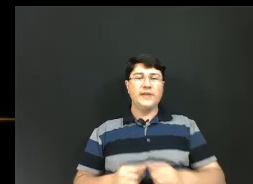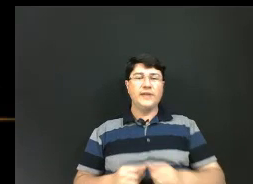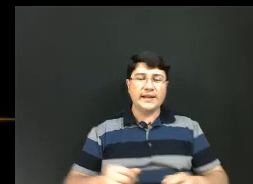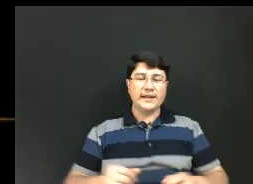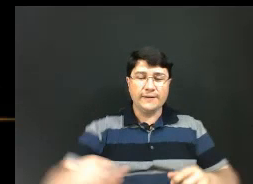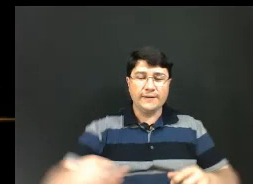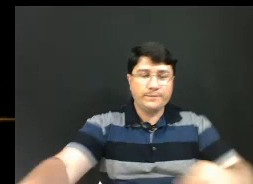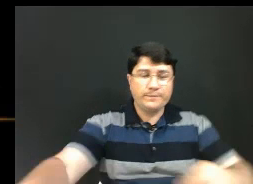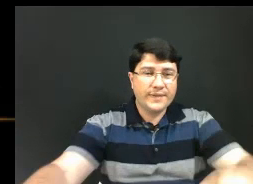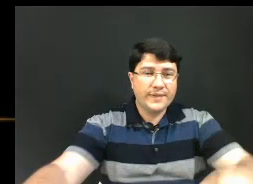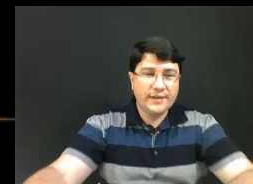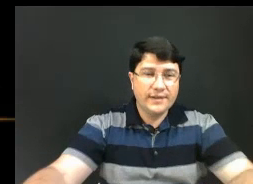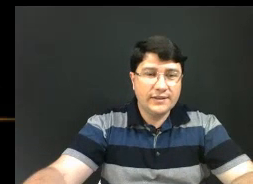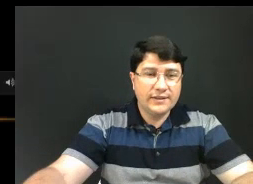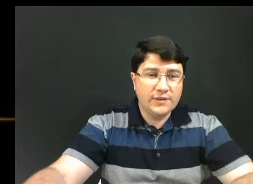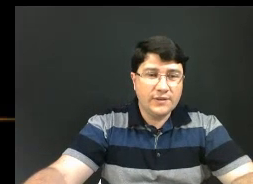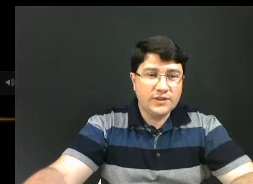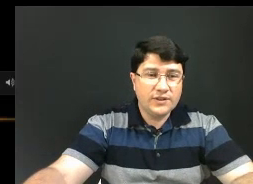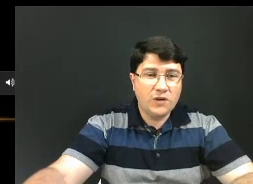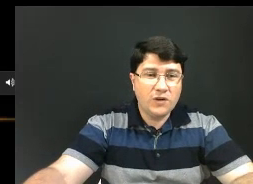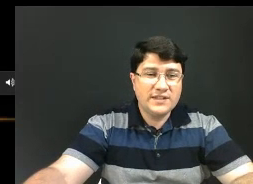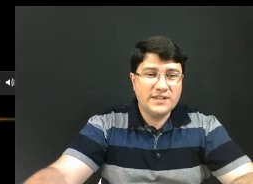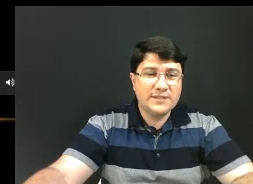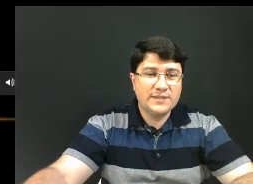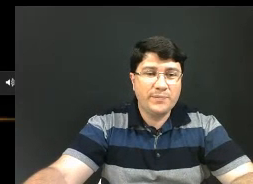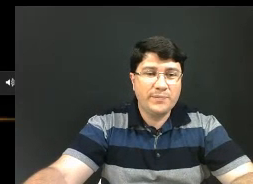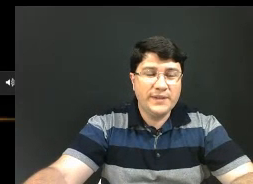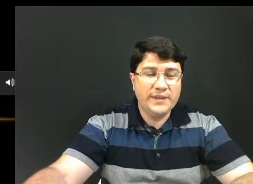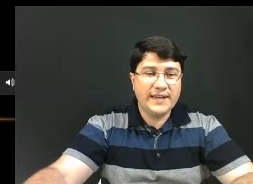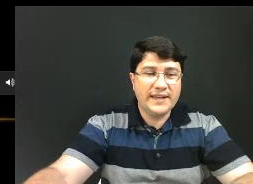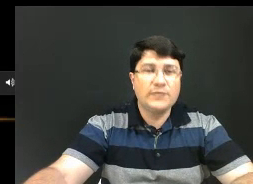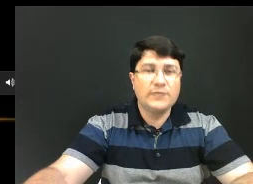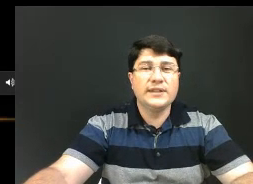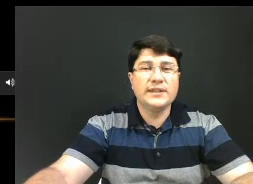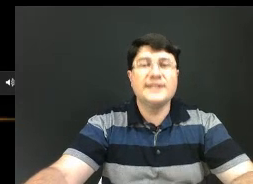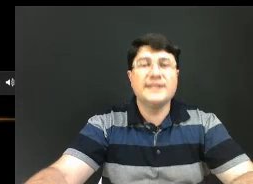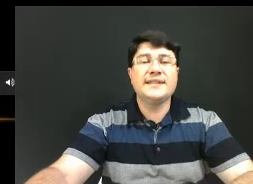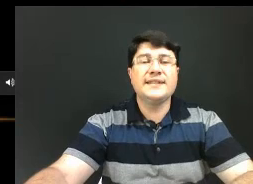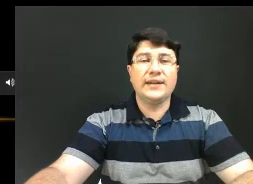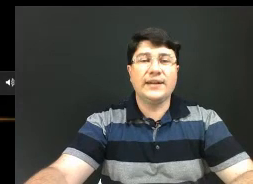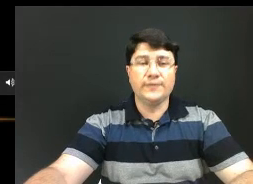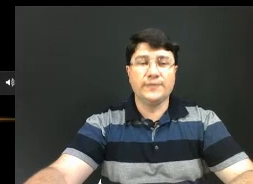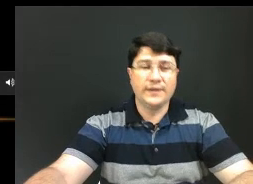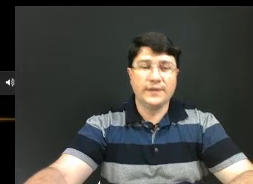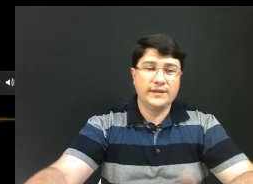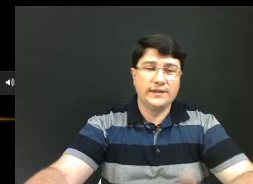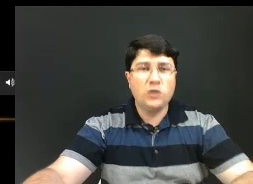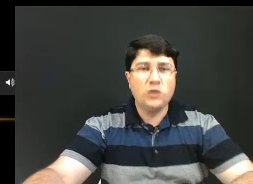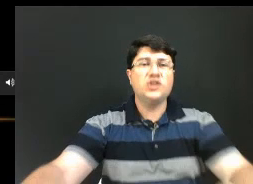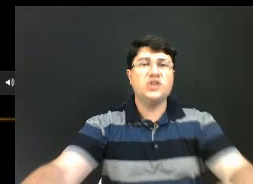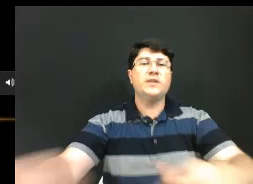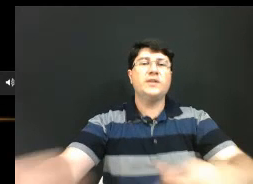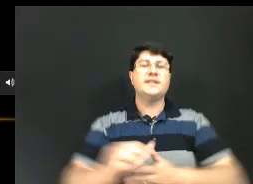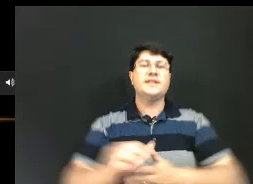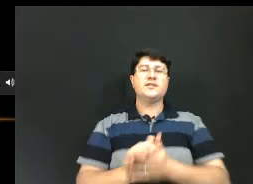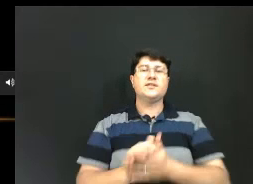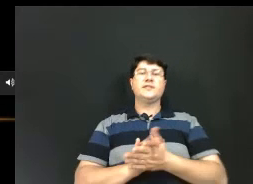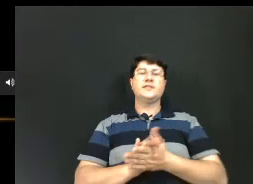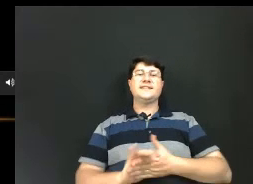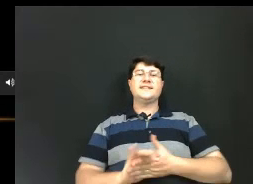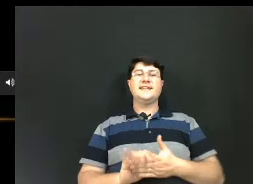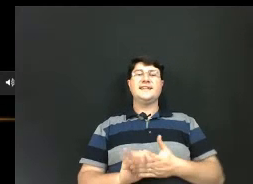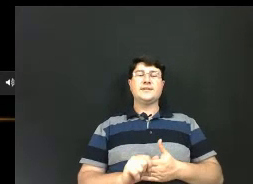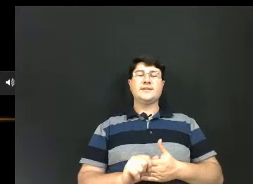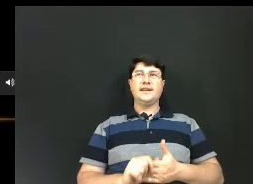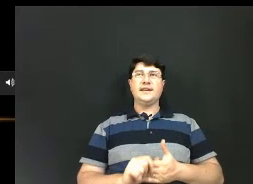e mudar, né? Então, tem outras formas de expressar essa mudança de estado. como a gente pode dizer que